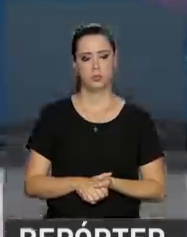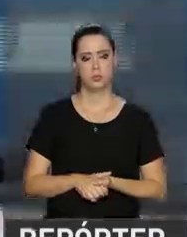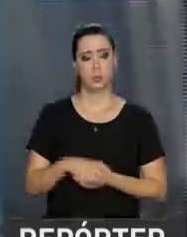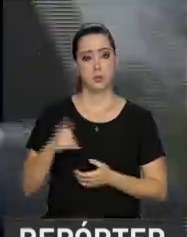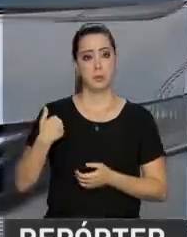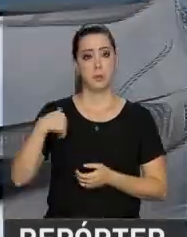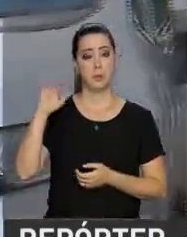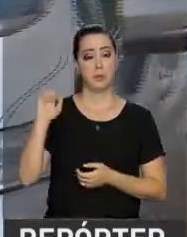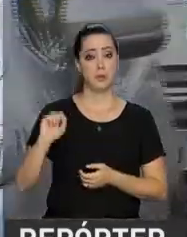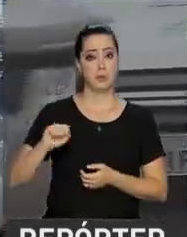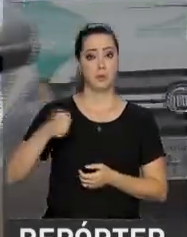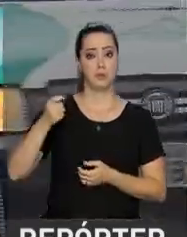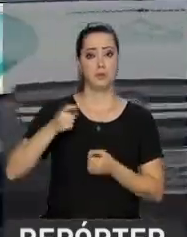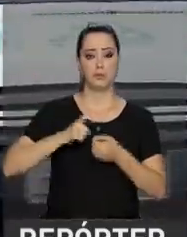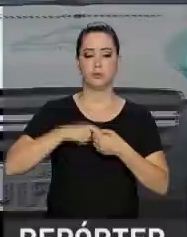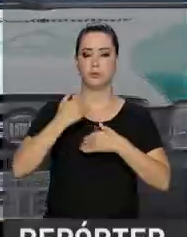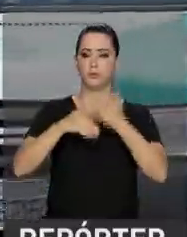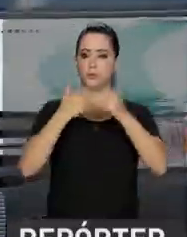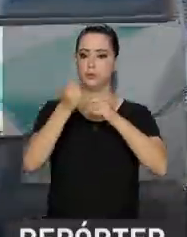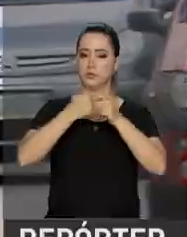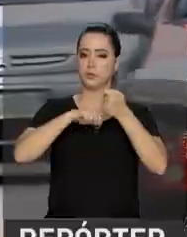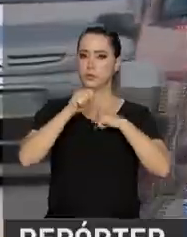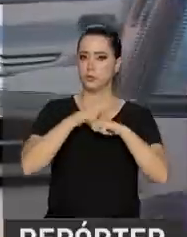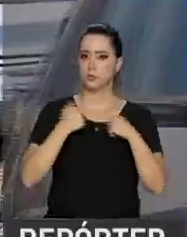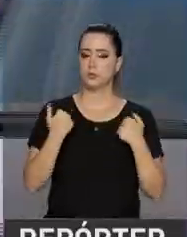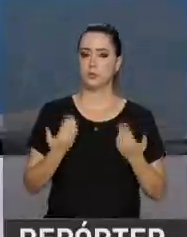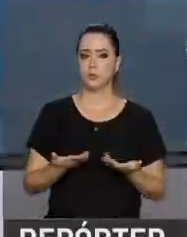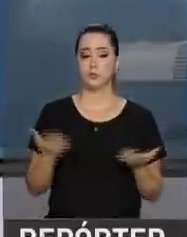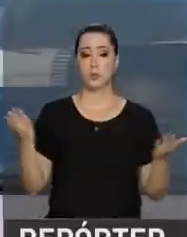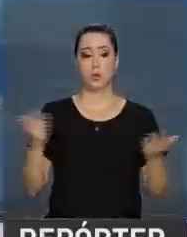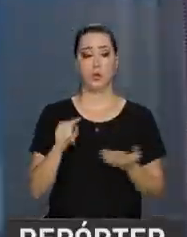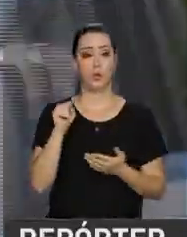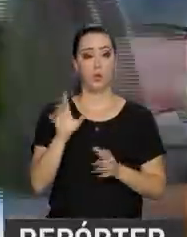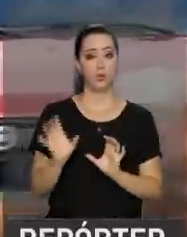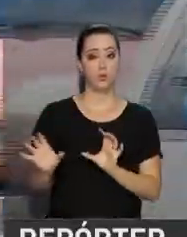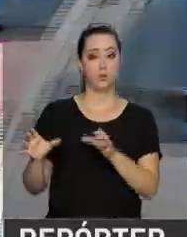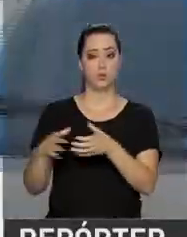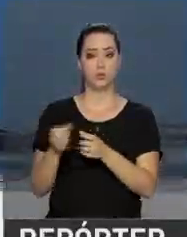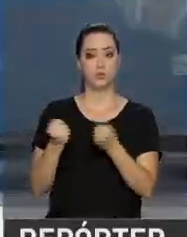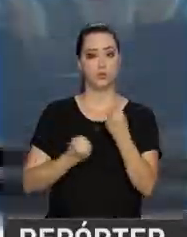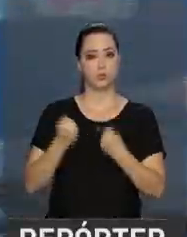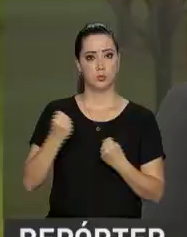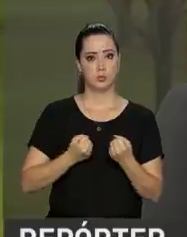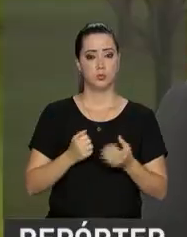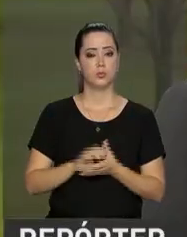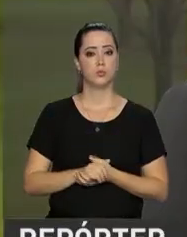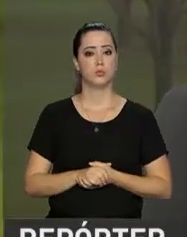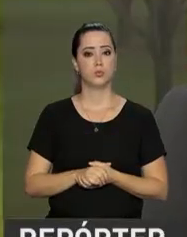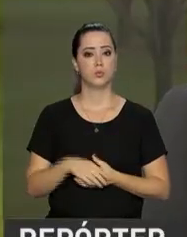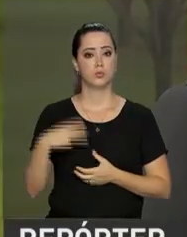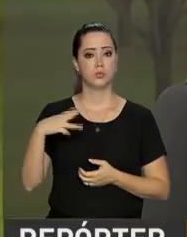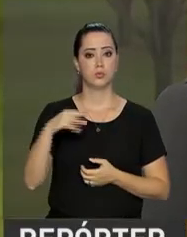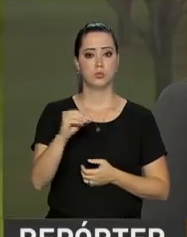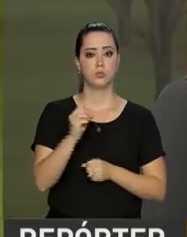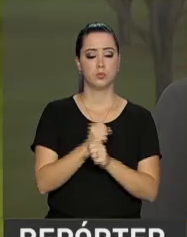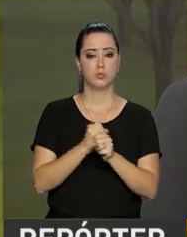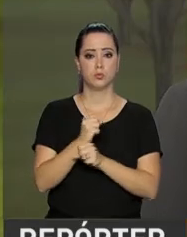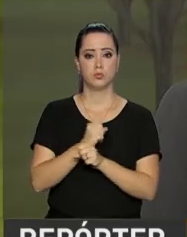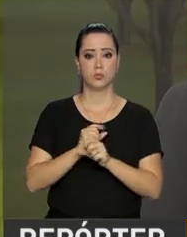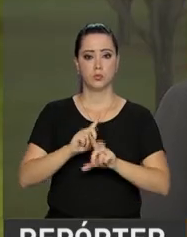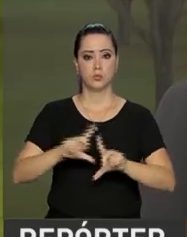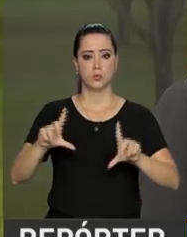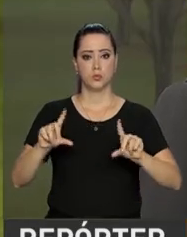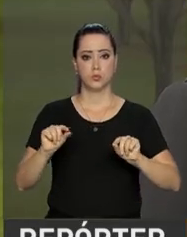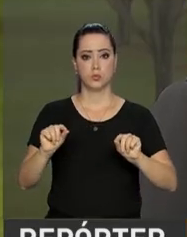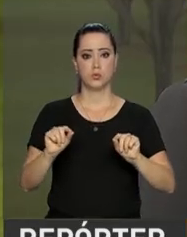Mais um sinal de retomada da economia brasileira. Agora ele vem do setor automotivo. Em março deste ano, foram emplacados